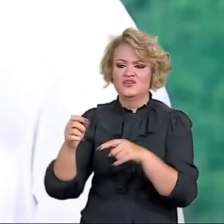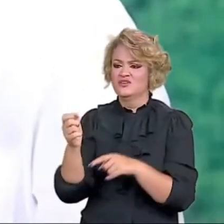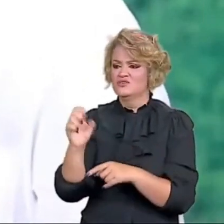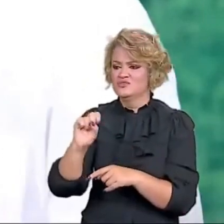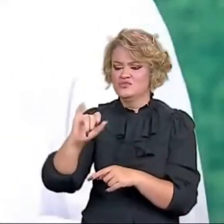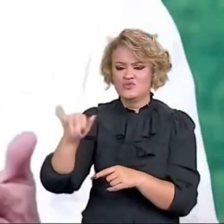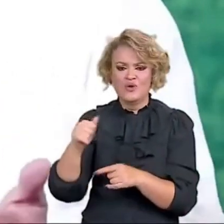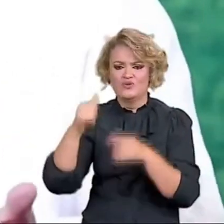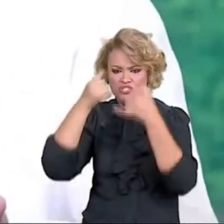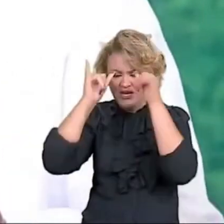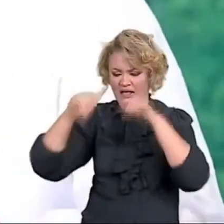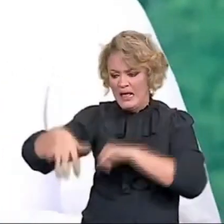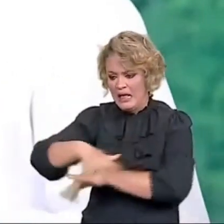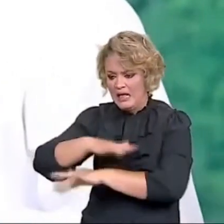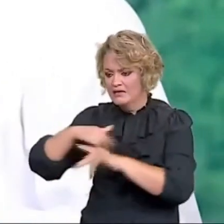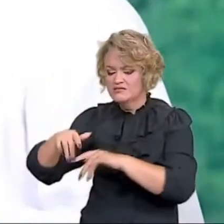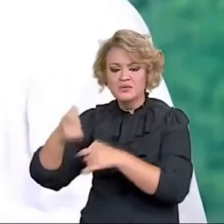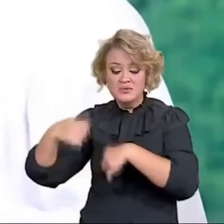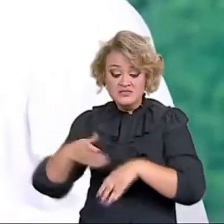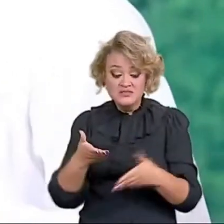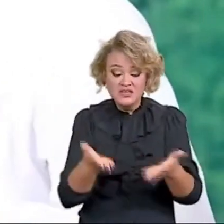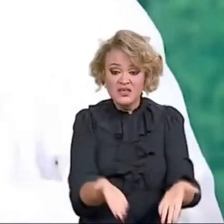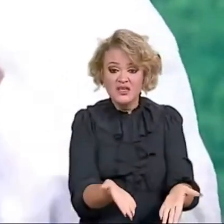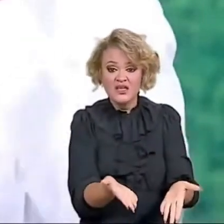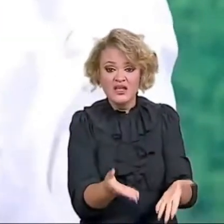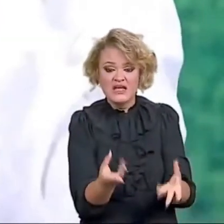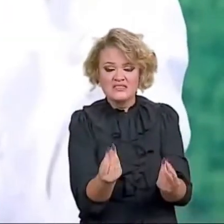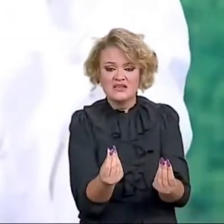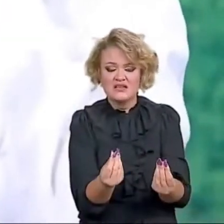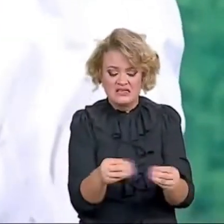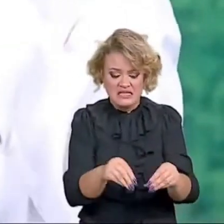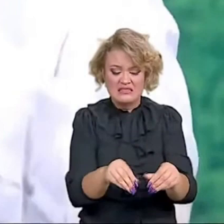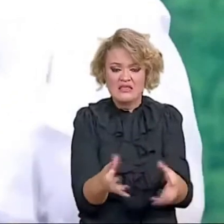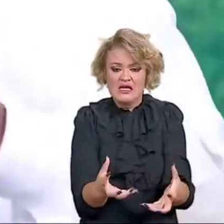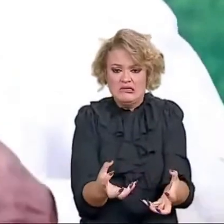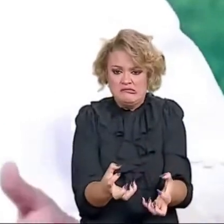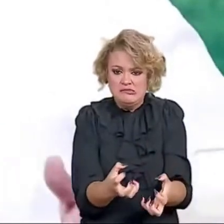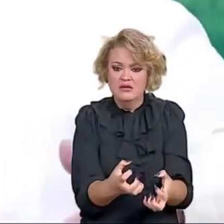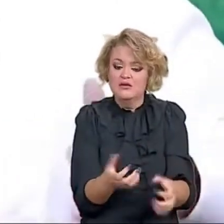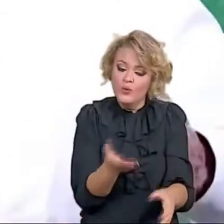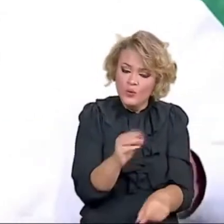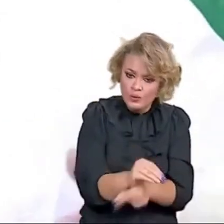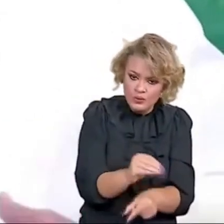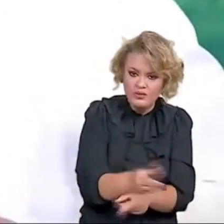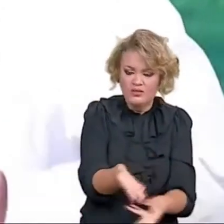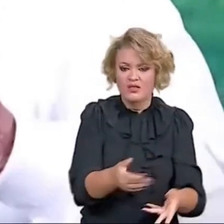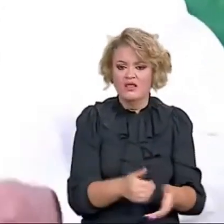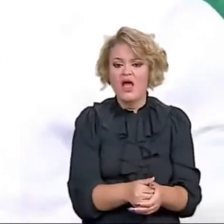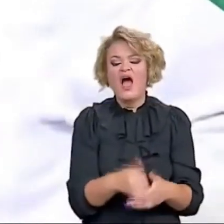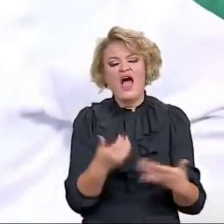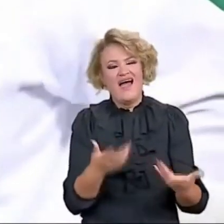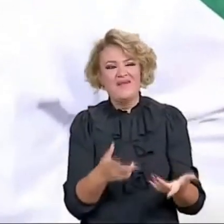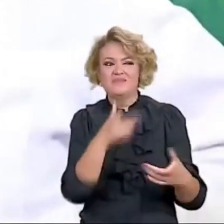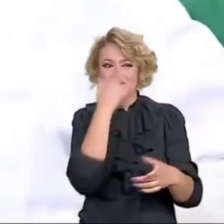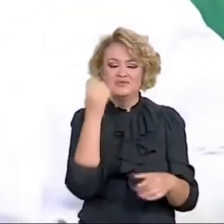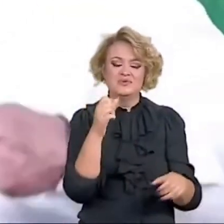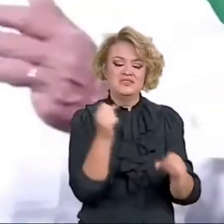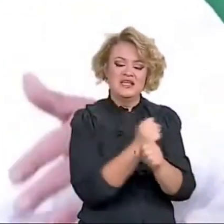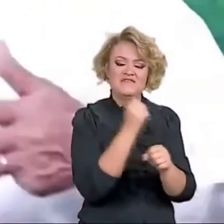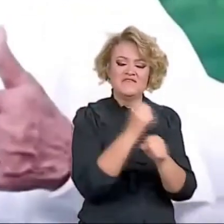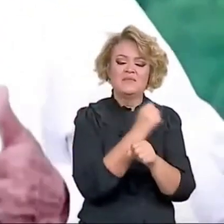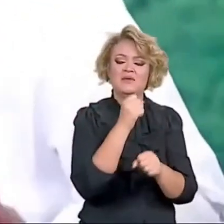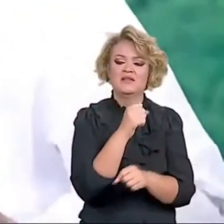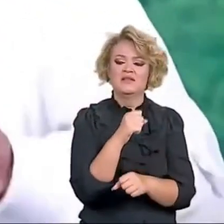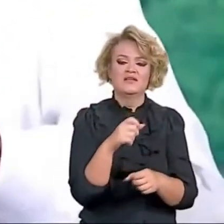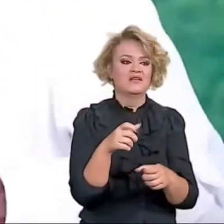precisa. É só recuperar essa terra degradada. Ah, mas o cidadão é madeireiro, ele fabrica móveis, ele exporta para a Itália,